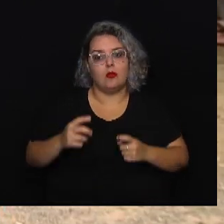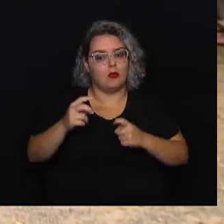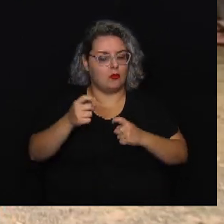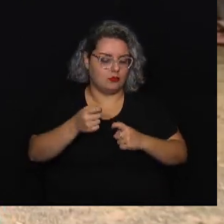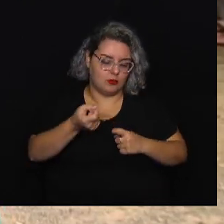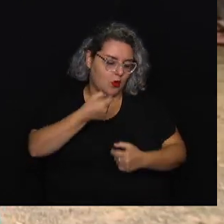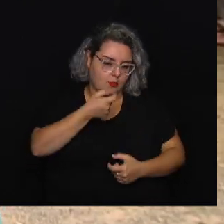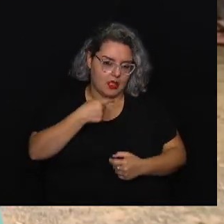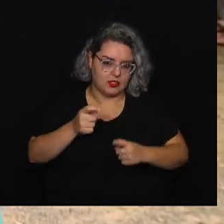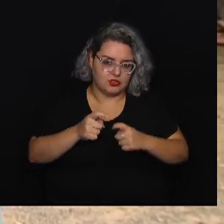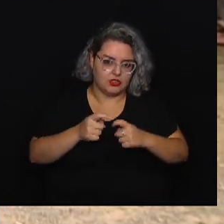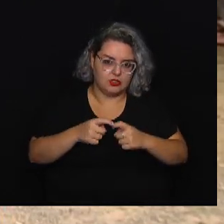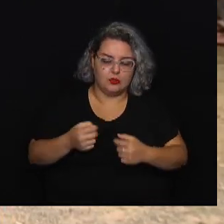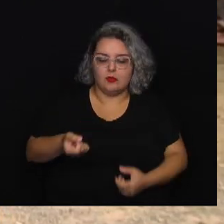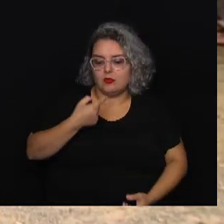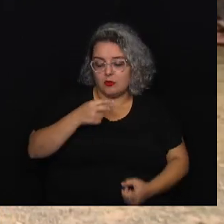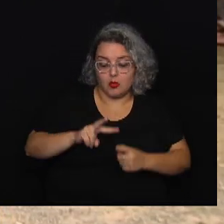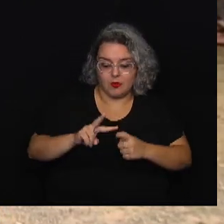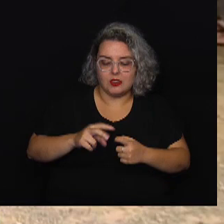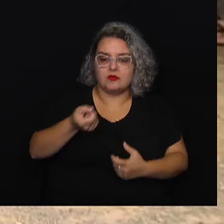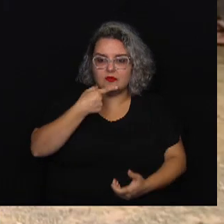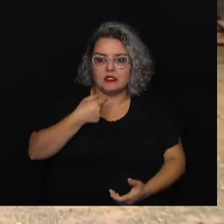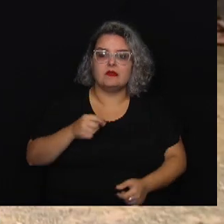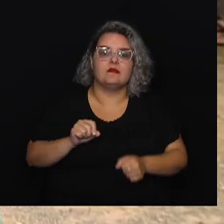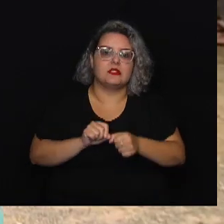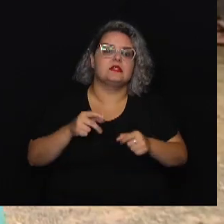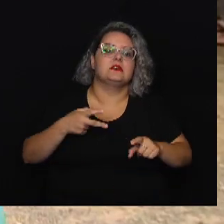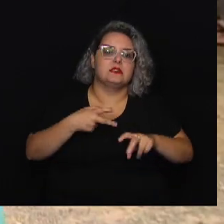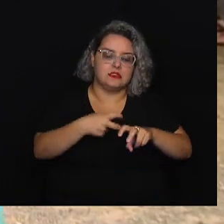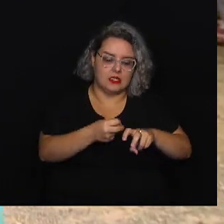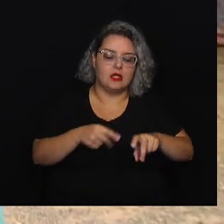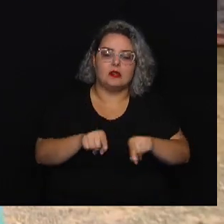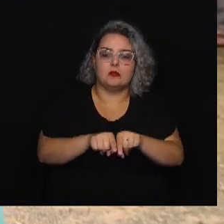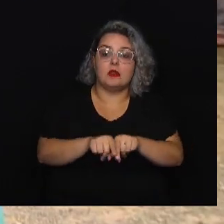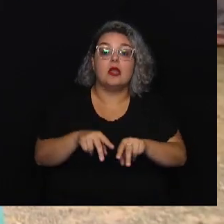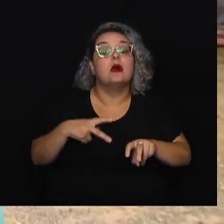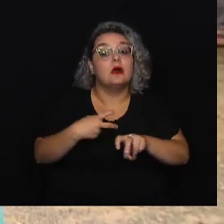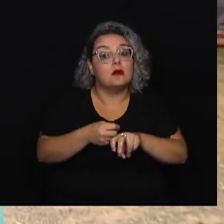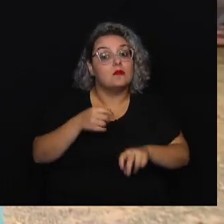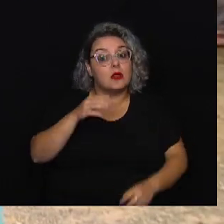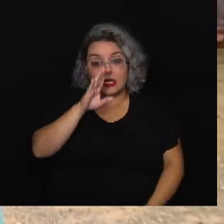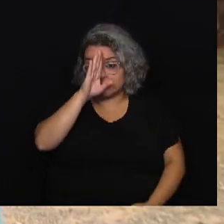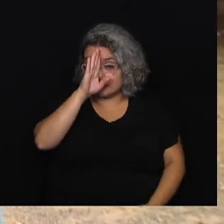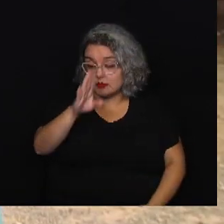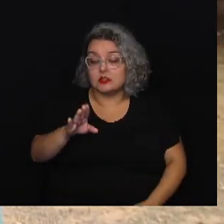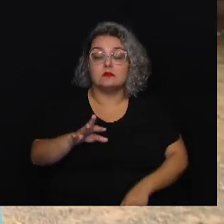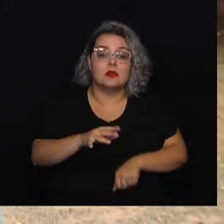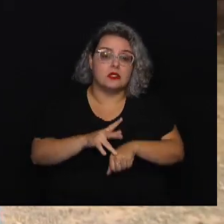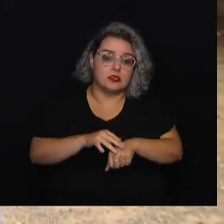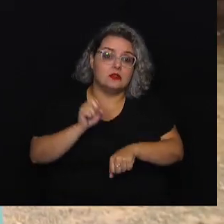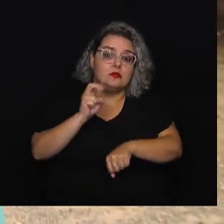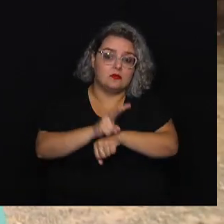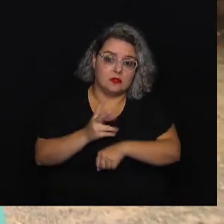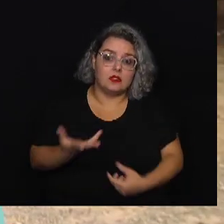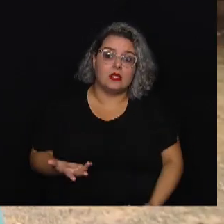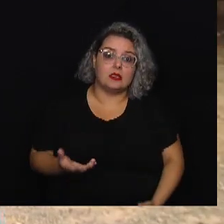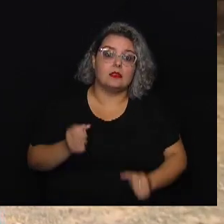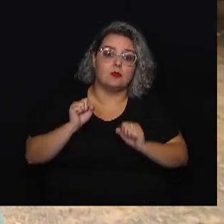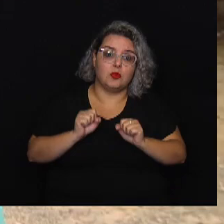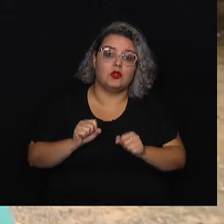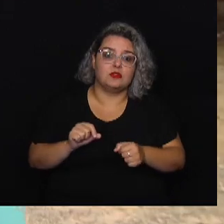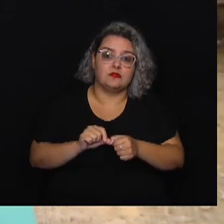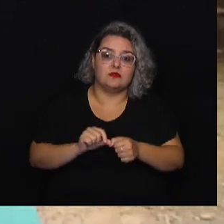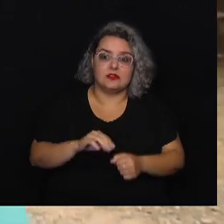e fazer a medicação aqui também. E o principal é a vacina que previne os principais vírus que são fatais para o cão.